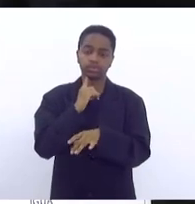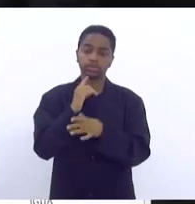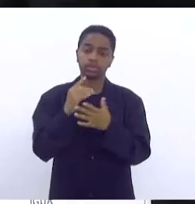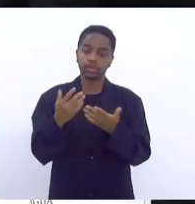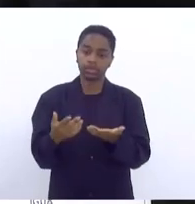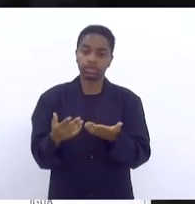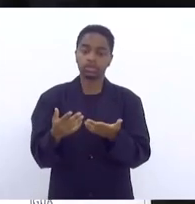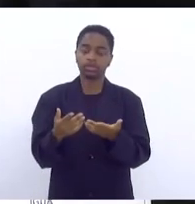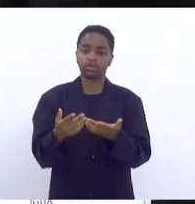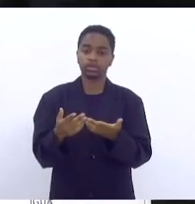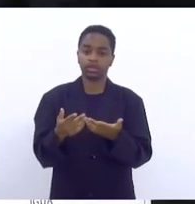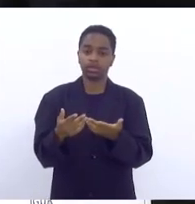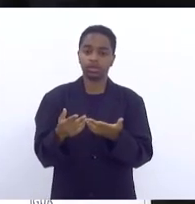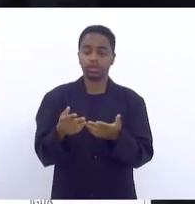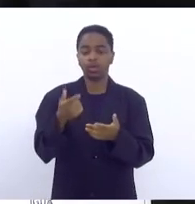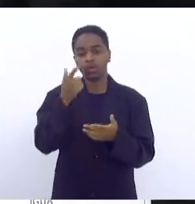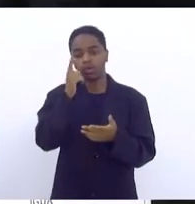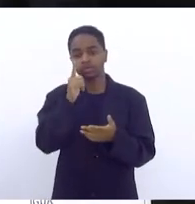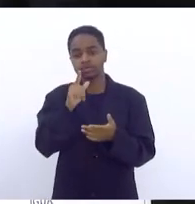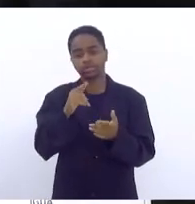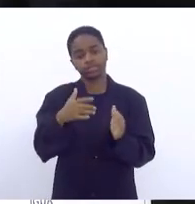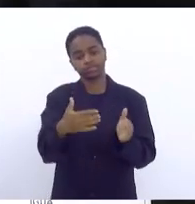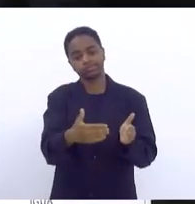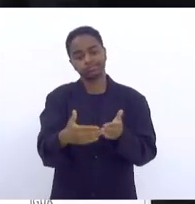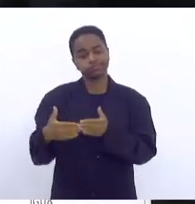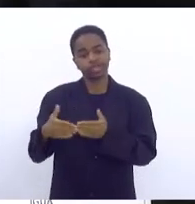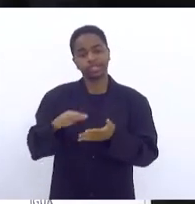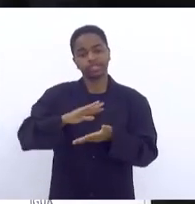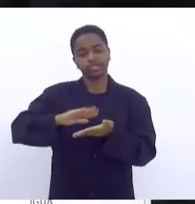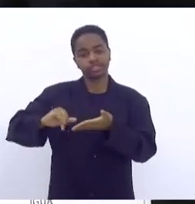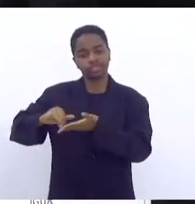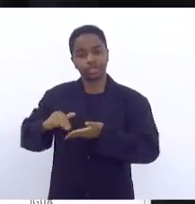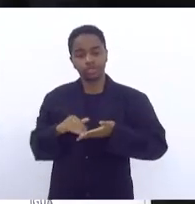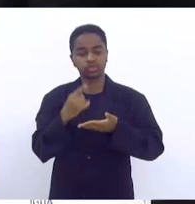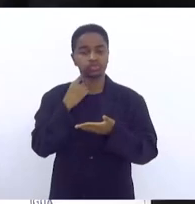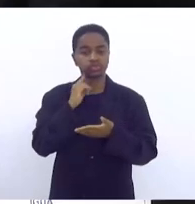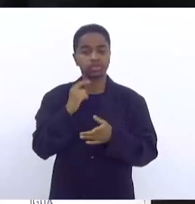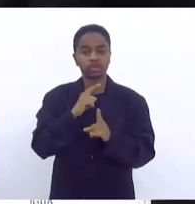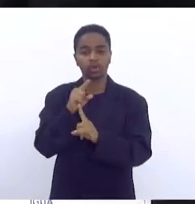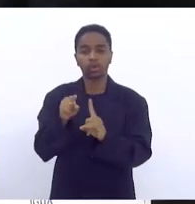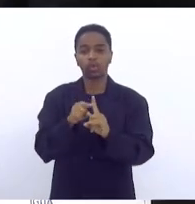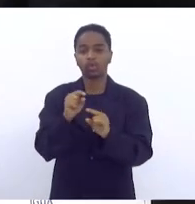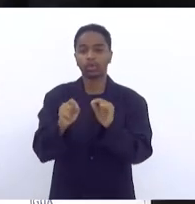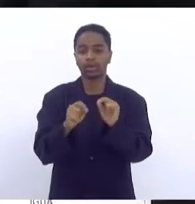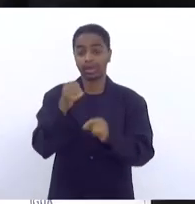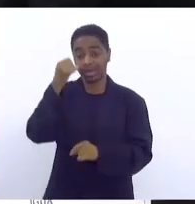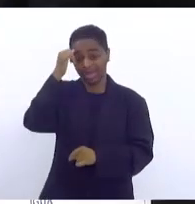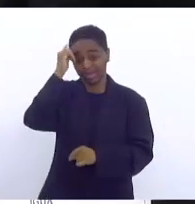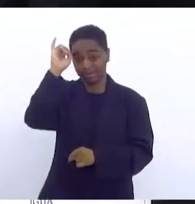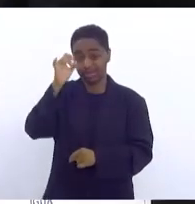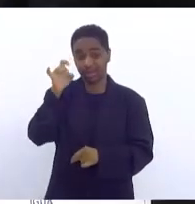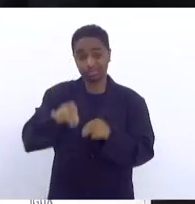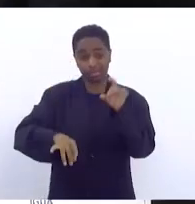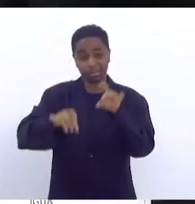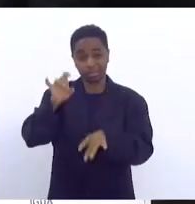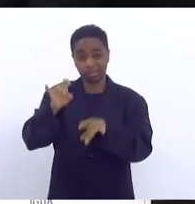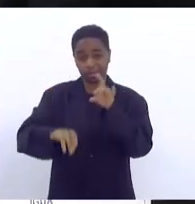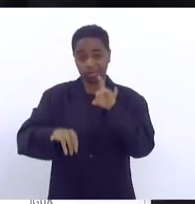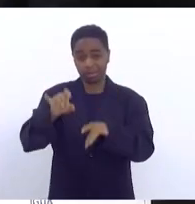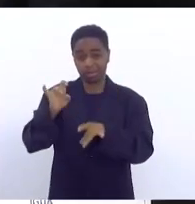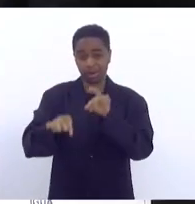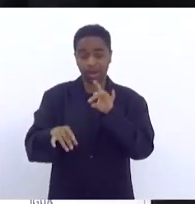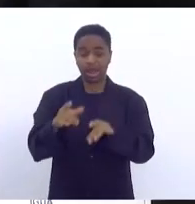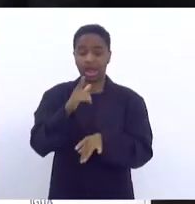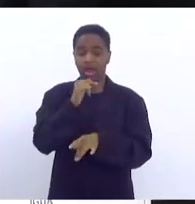coletores de tempo seco até num primeiro momento eles têm o objetivo de evitar o o o o o despejo desses